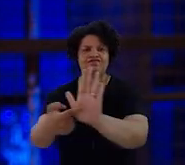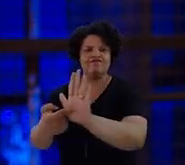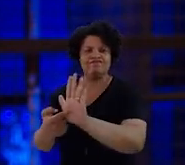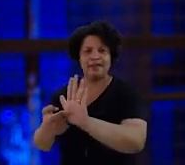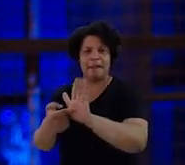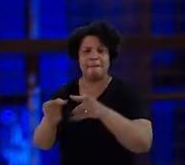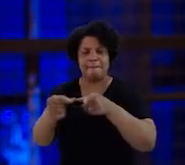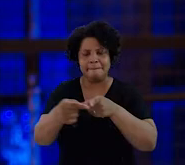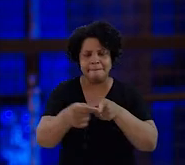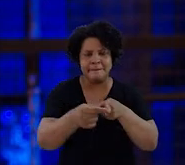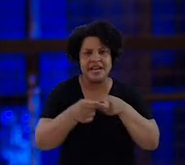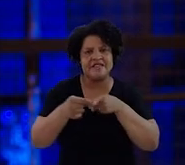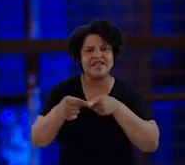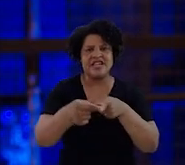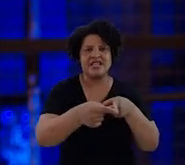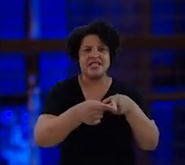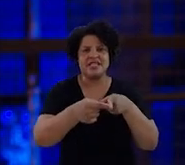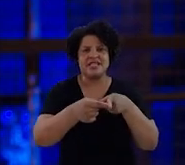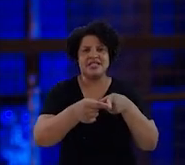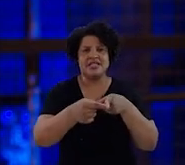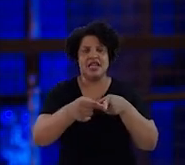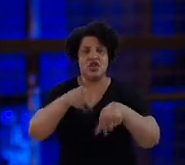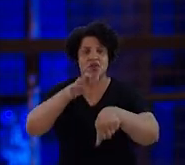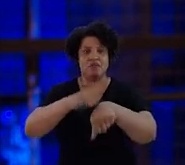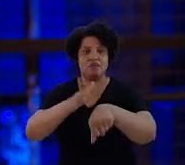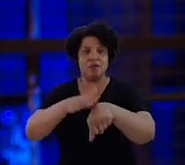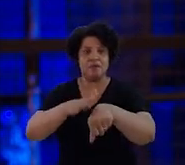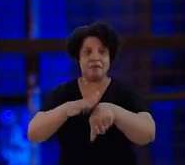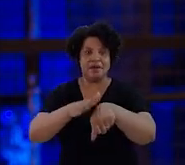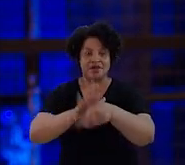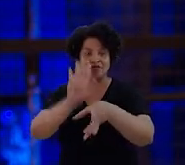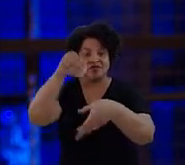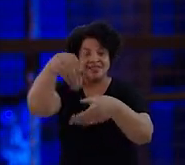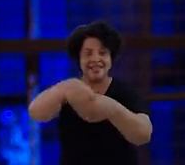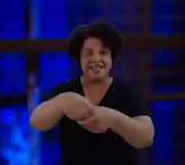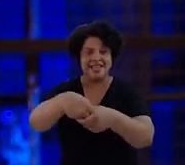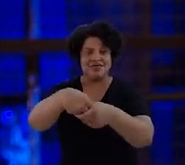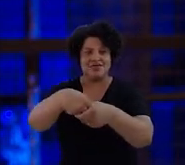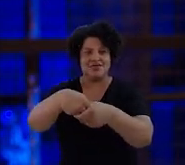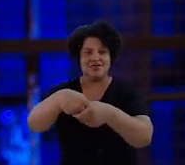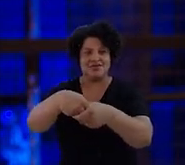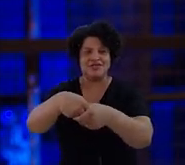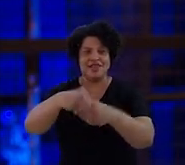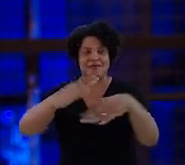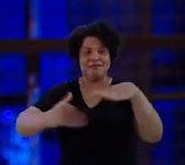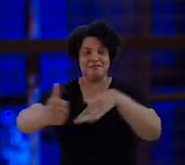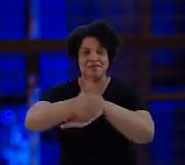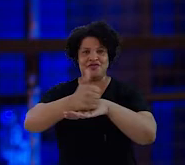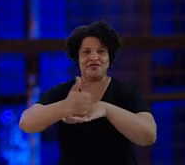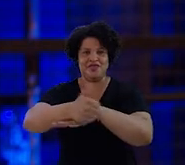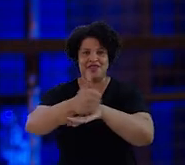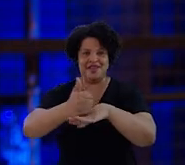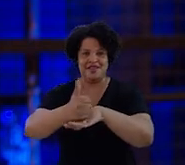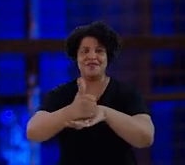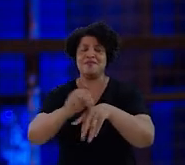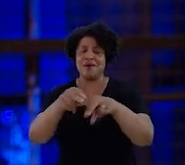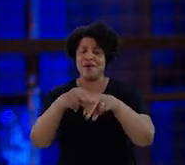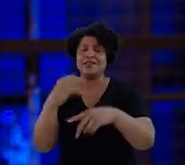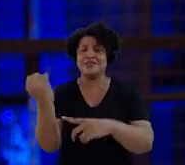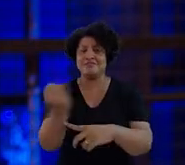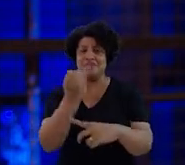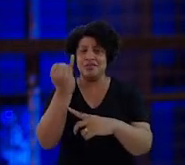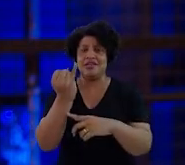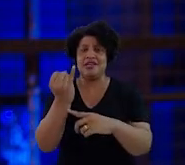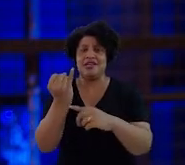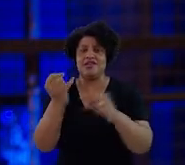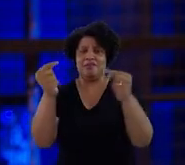ter um momento ali da sua carreira, sabe, é realização em si. Então é muito importante essa conexão